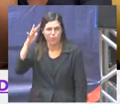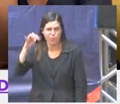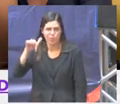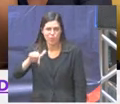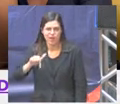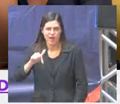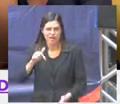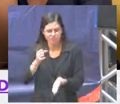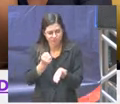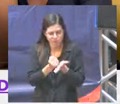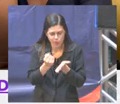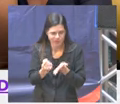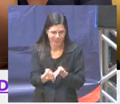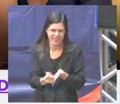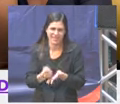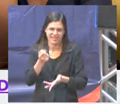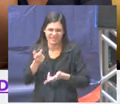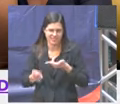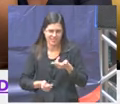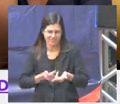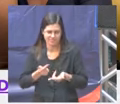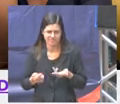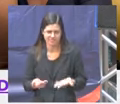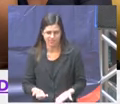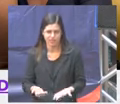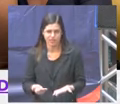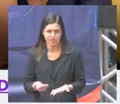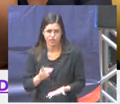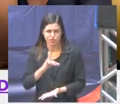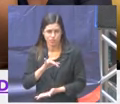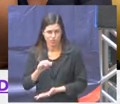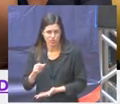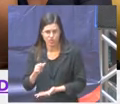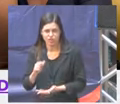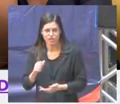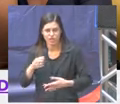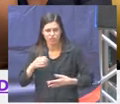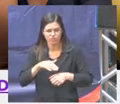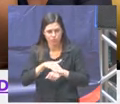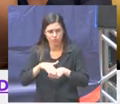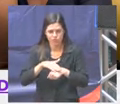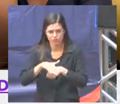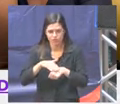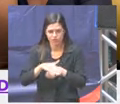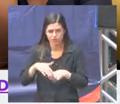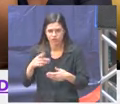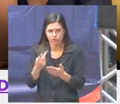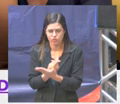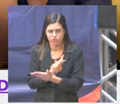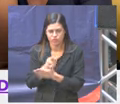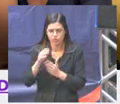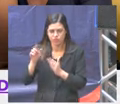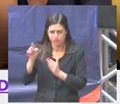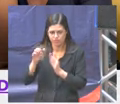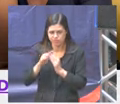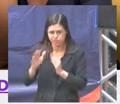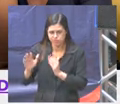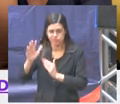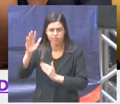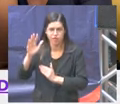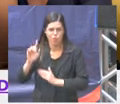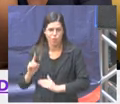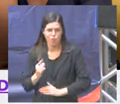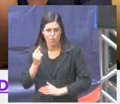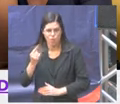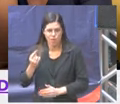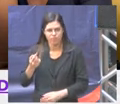CLT. E aí um dia, numa das rodas de conversa que aconteciam lá na comunidade, uma delas